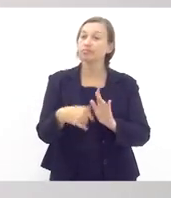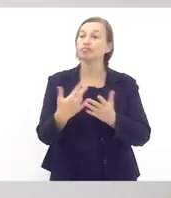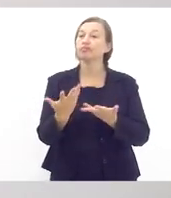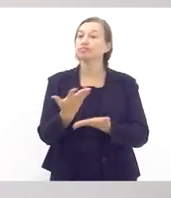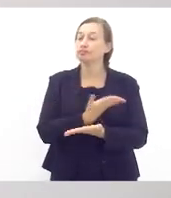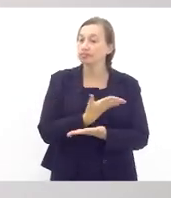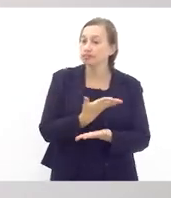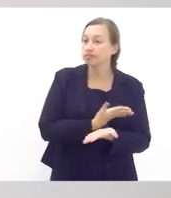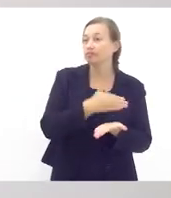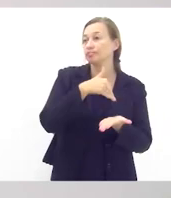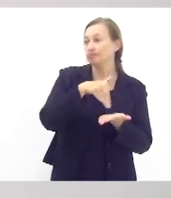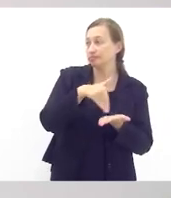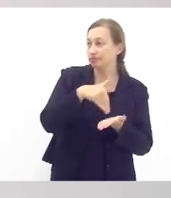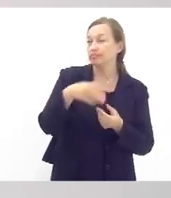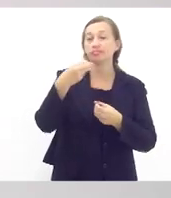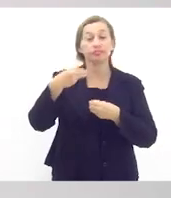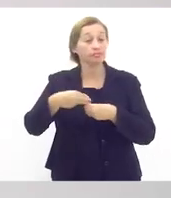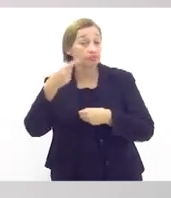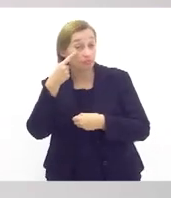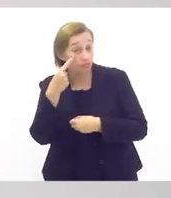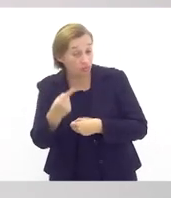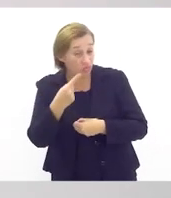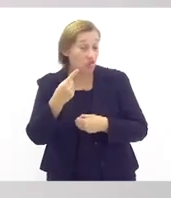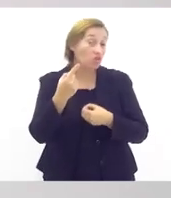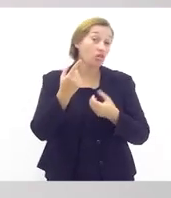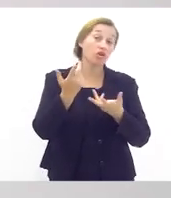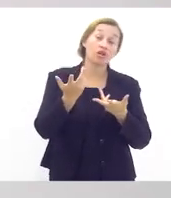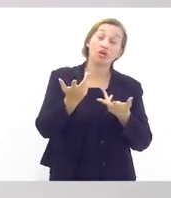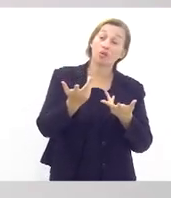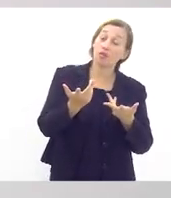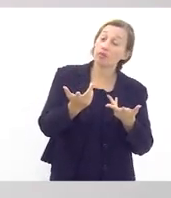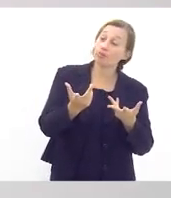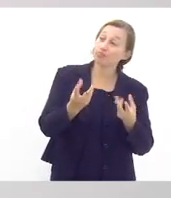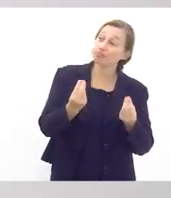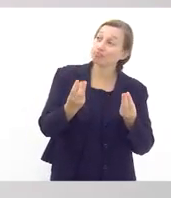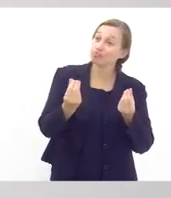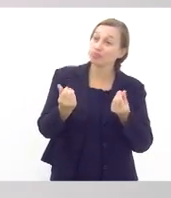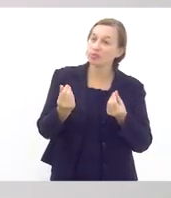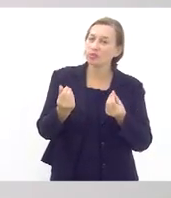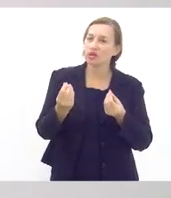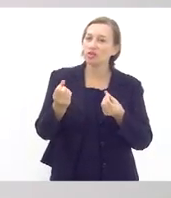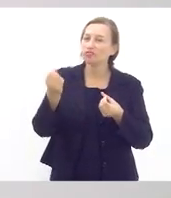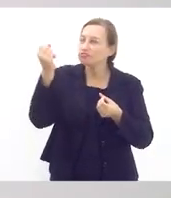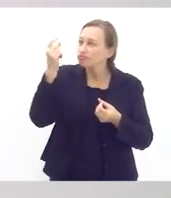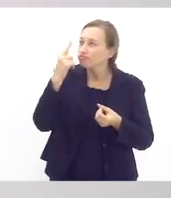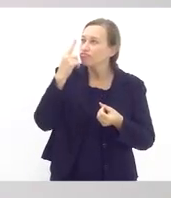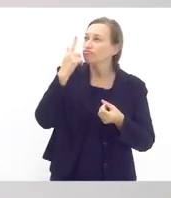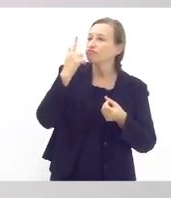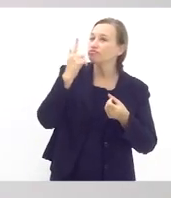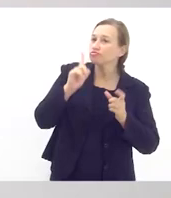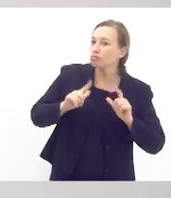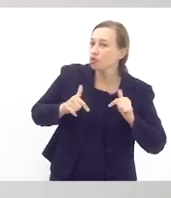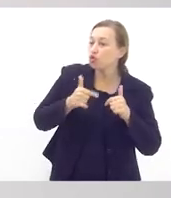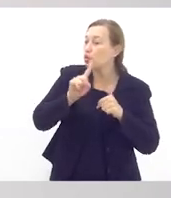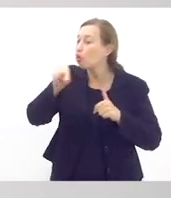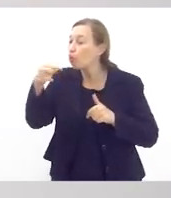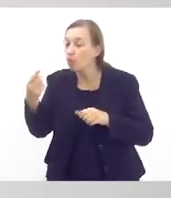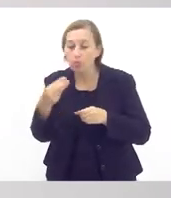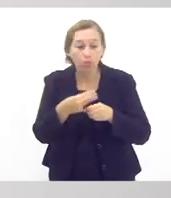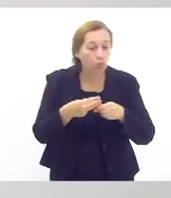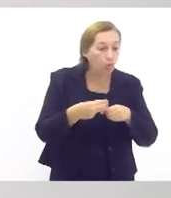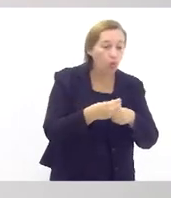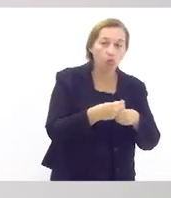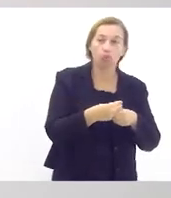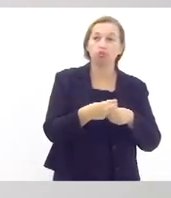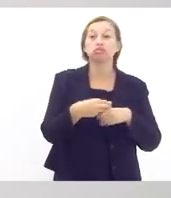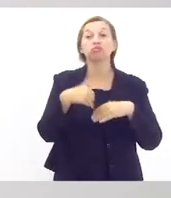secretários municipais possam olhar possa ser possa ser inspirador para as ações de outros municípios